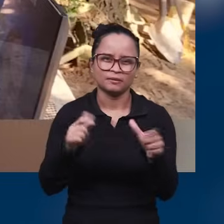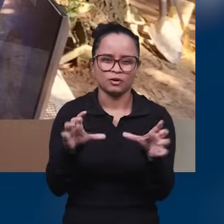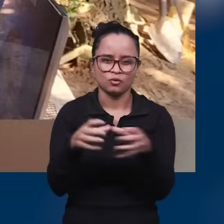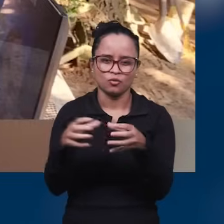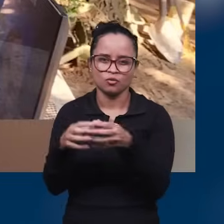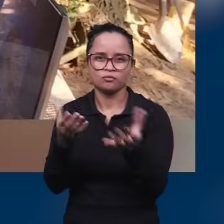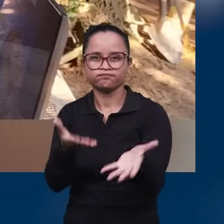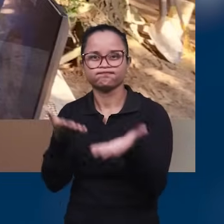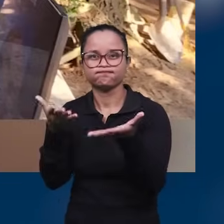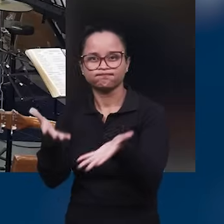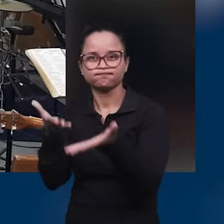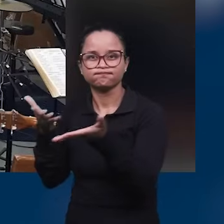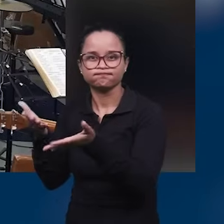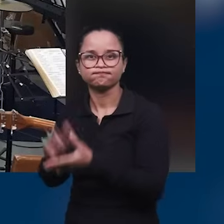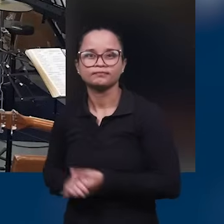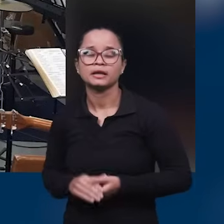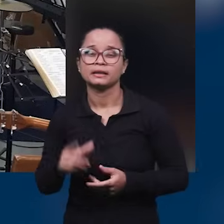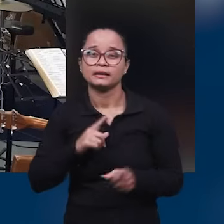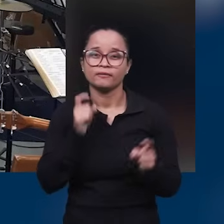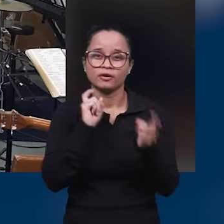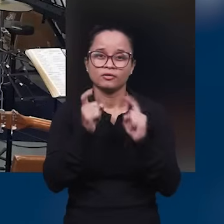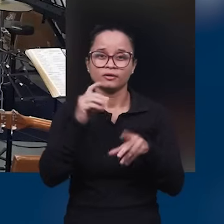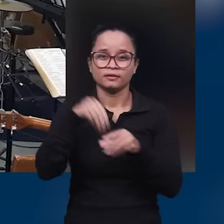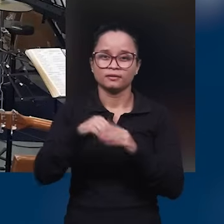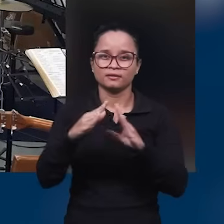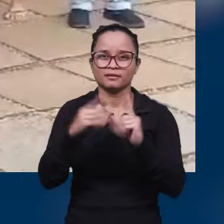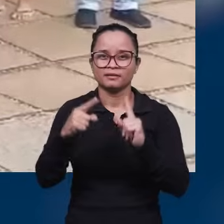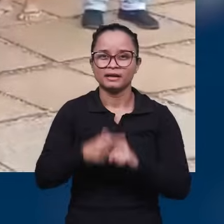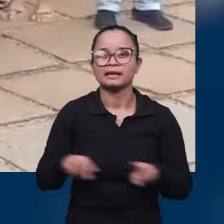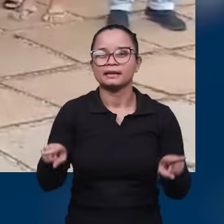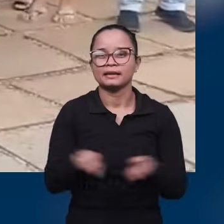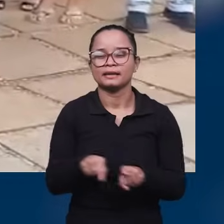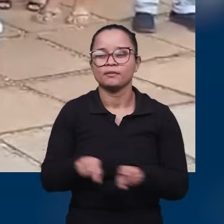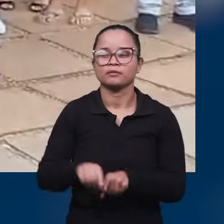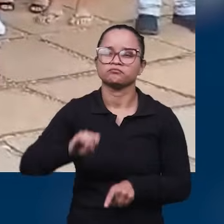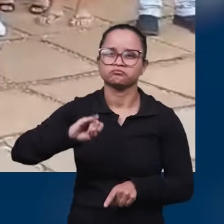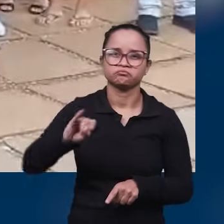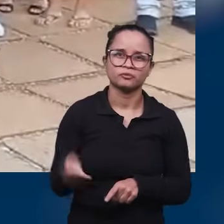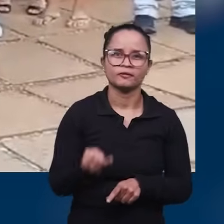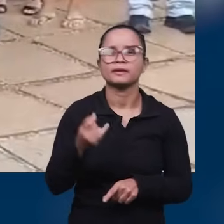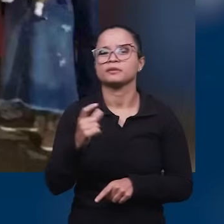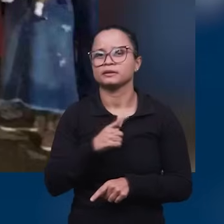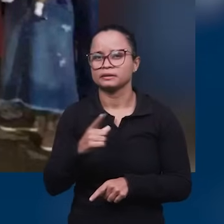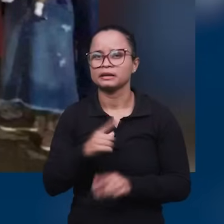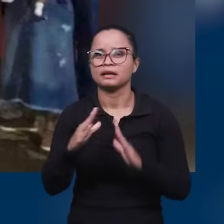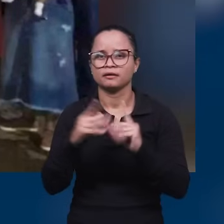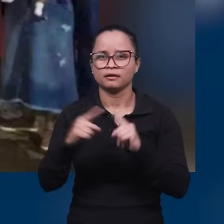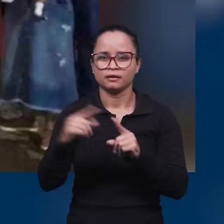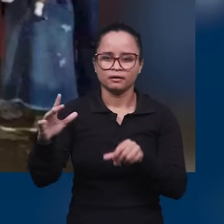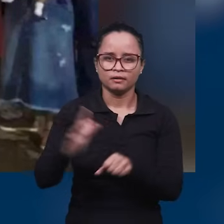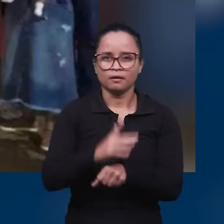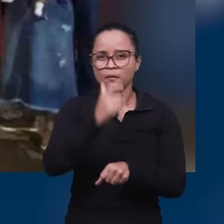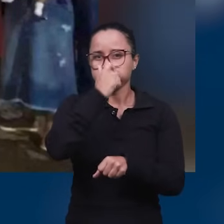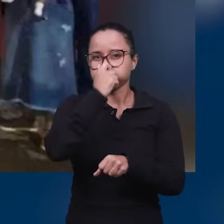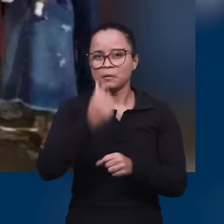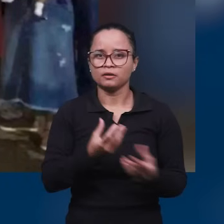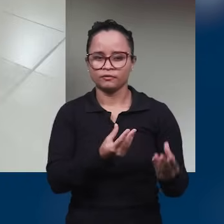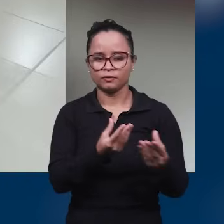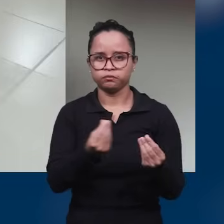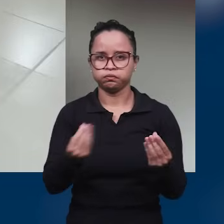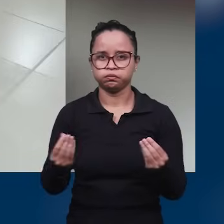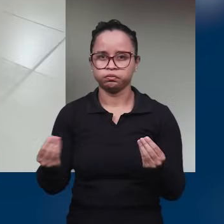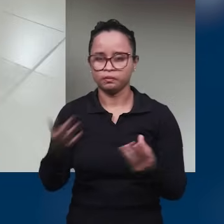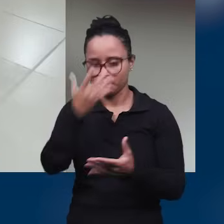grande aproveitamento, né? As igrejas estiveram cheias, tiveram muitos convidados, as pessoas estiveram presentes na igreja com esse trabalho importante,